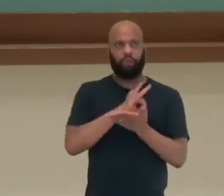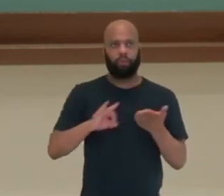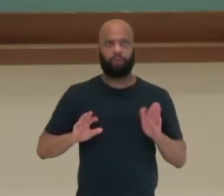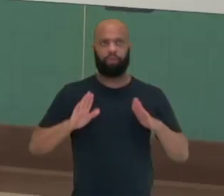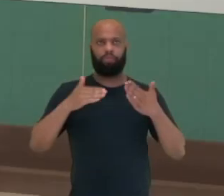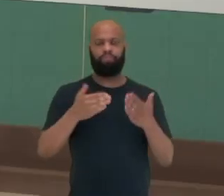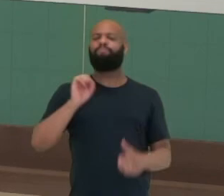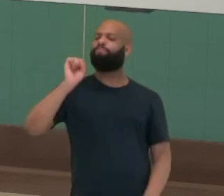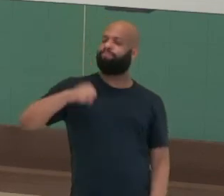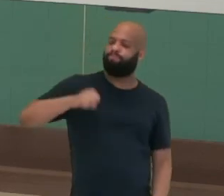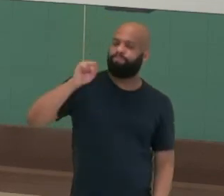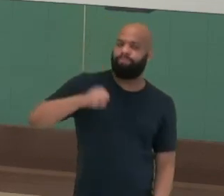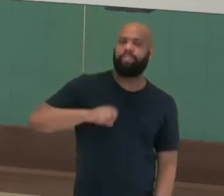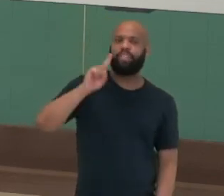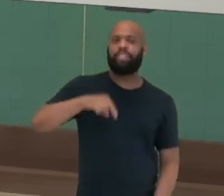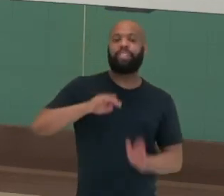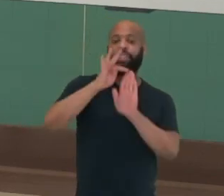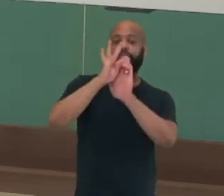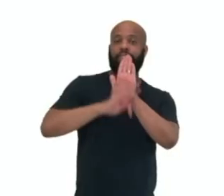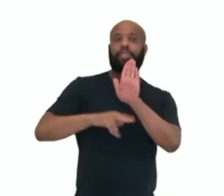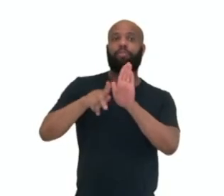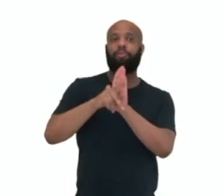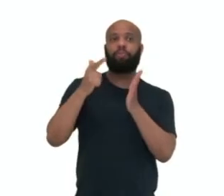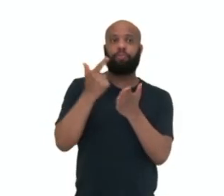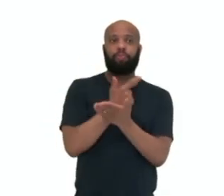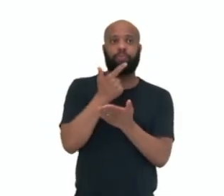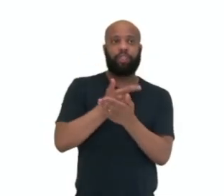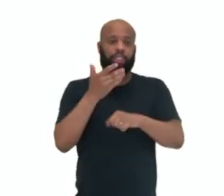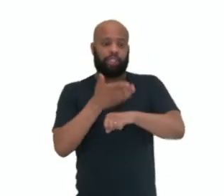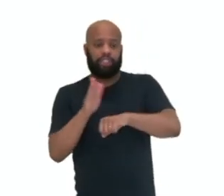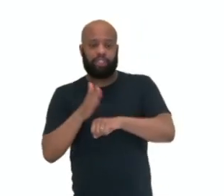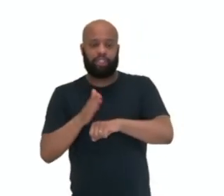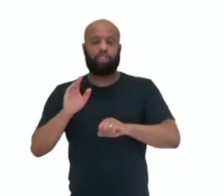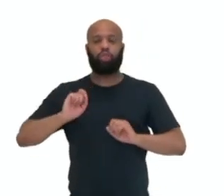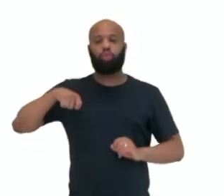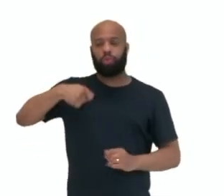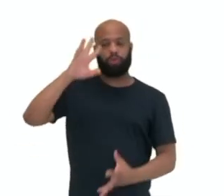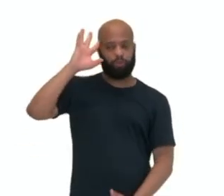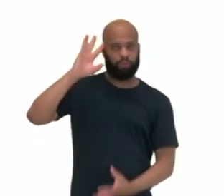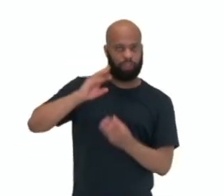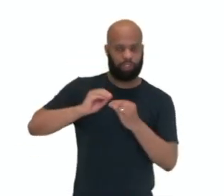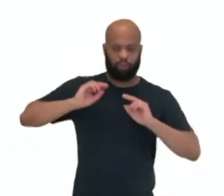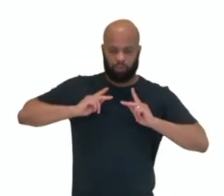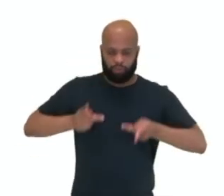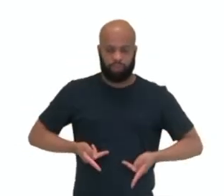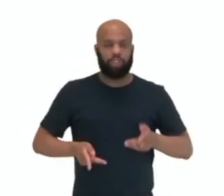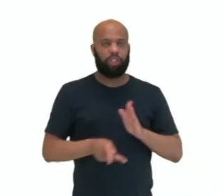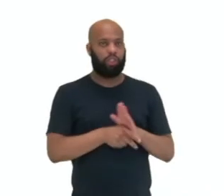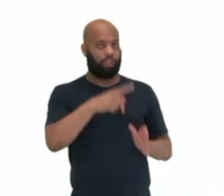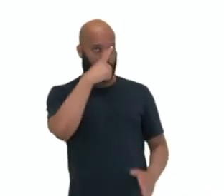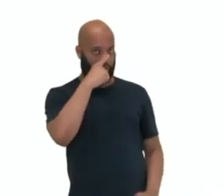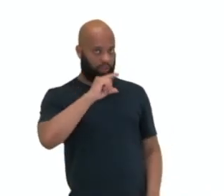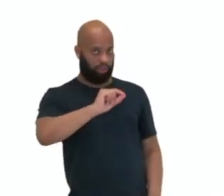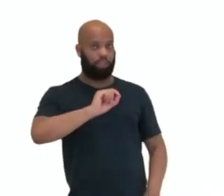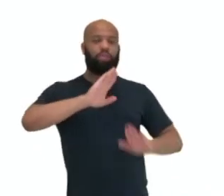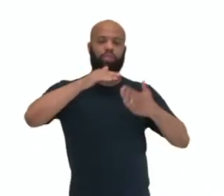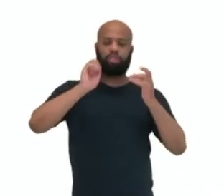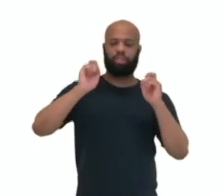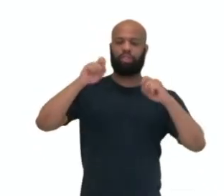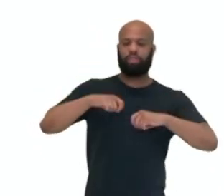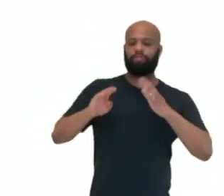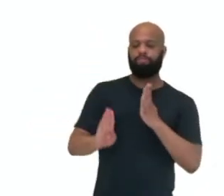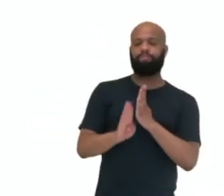Então, sim, a citação é do livro Ensaio sobre o Entendimento Humano, de John Locke. Podemos identificar